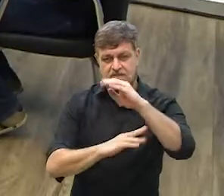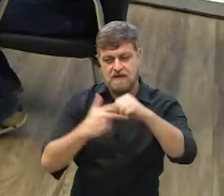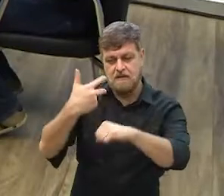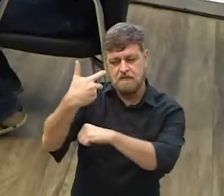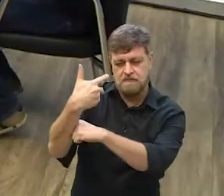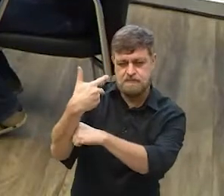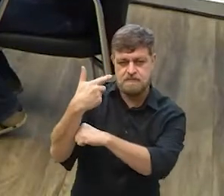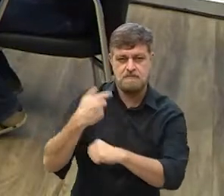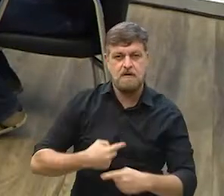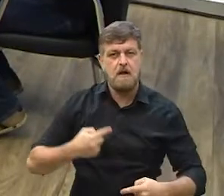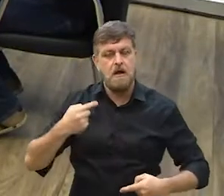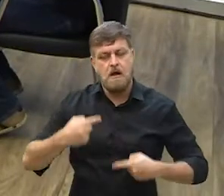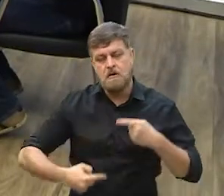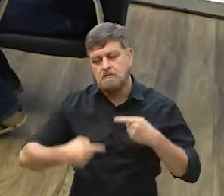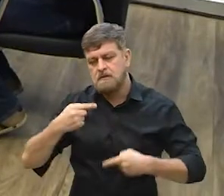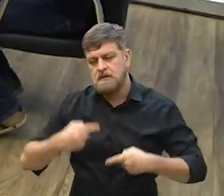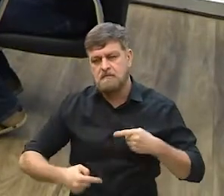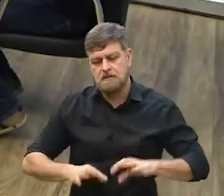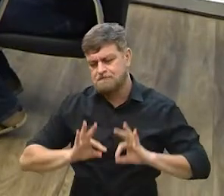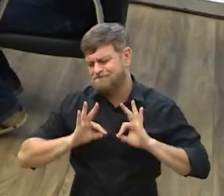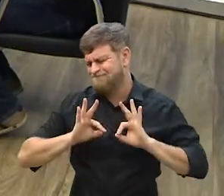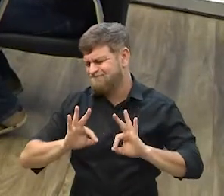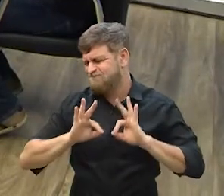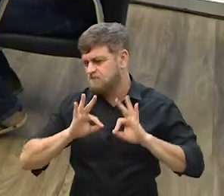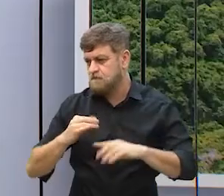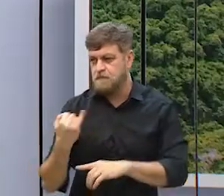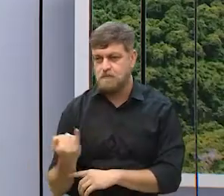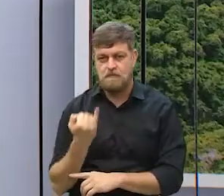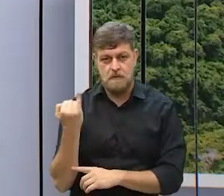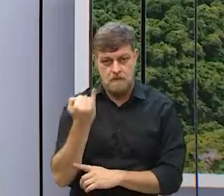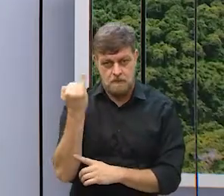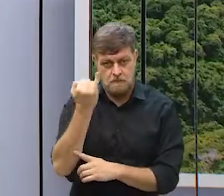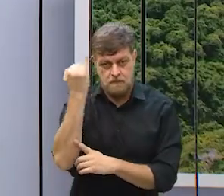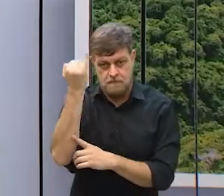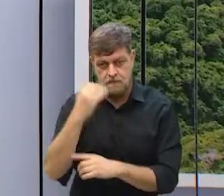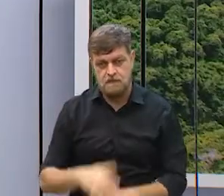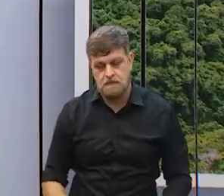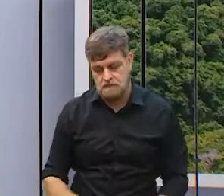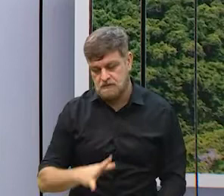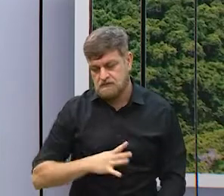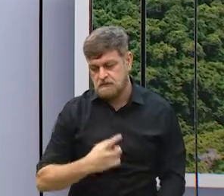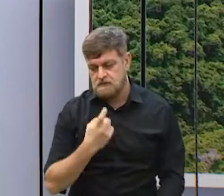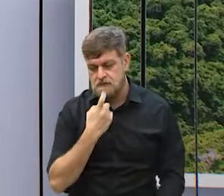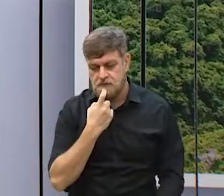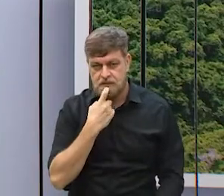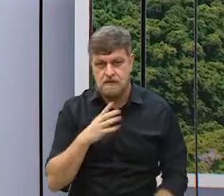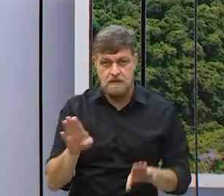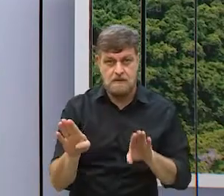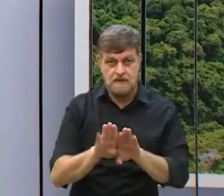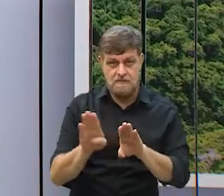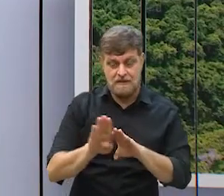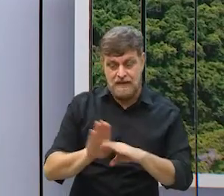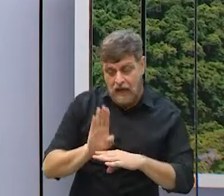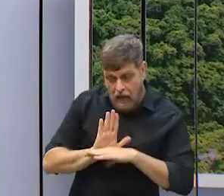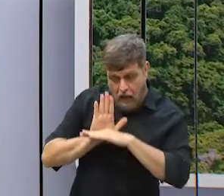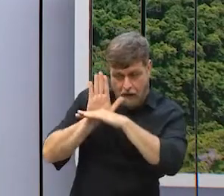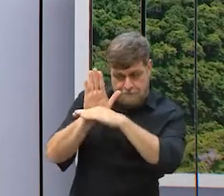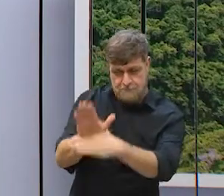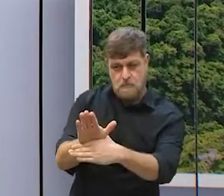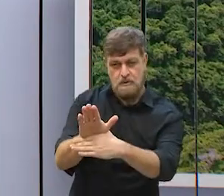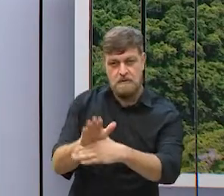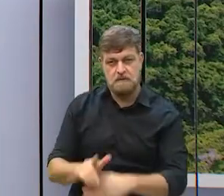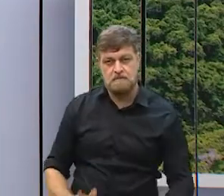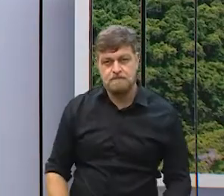faz esse debate muito importante, né, para o município de Campinas, dando a contribuição